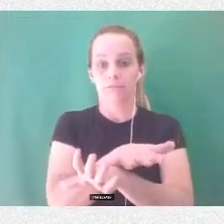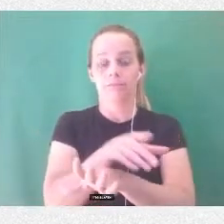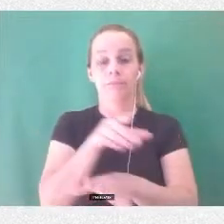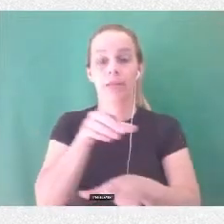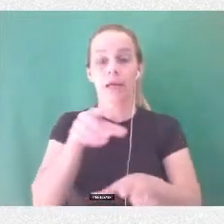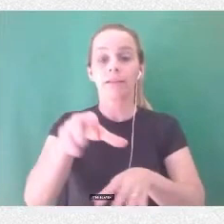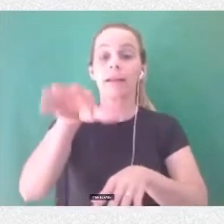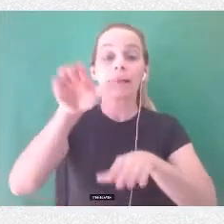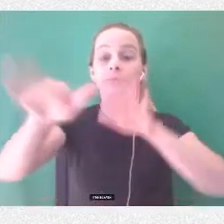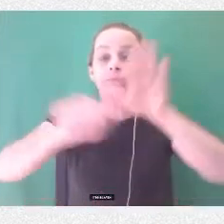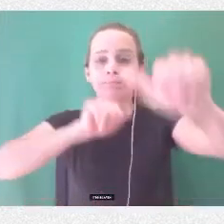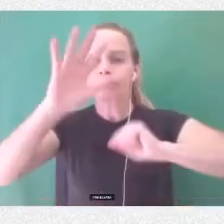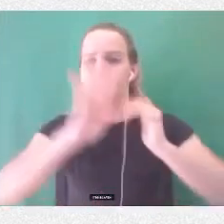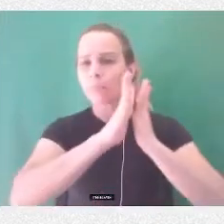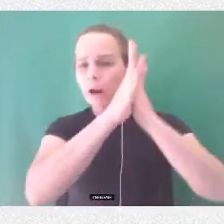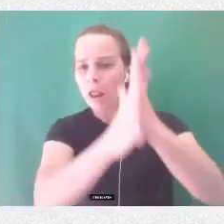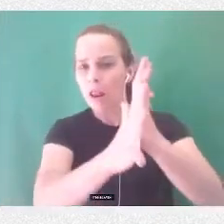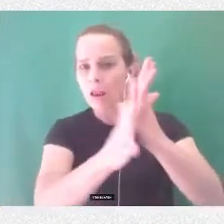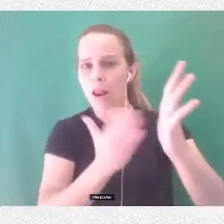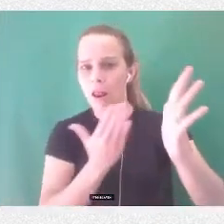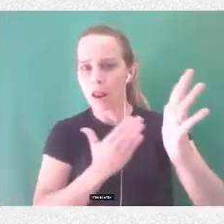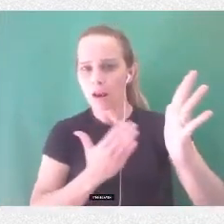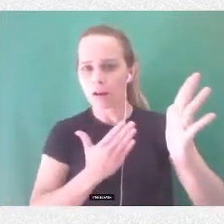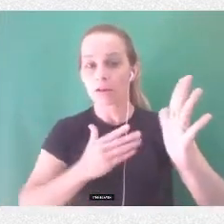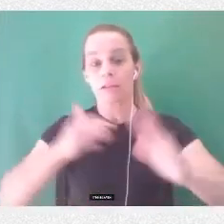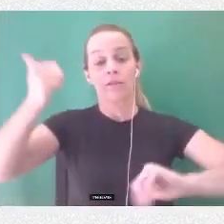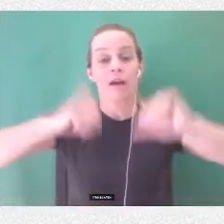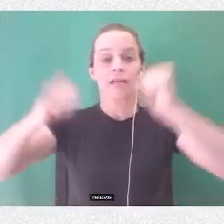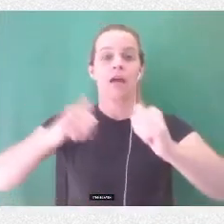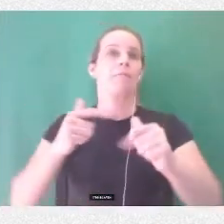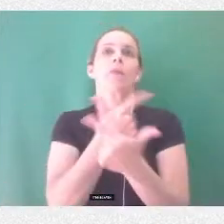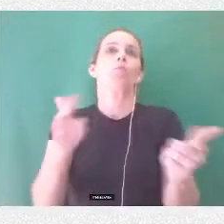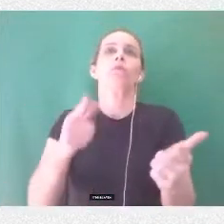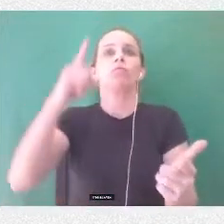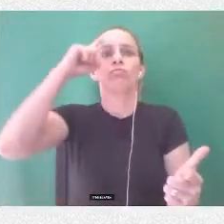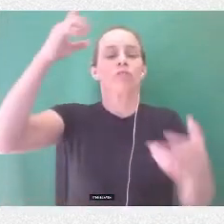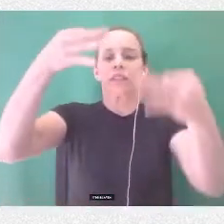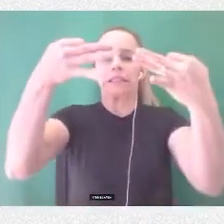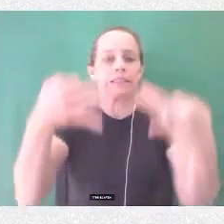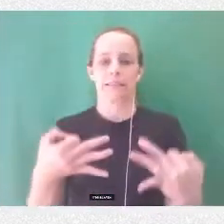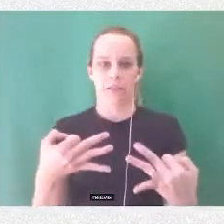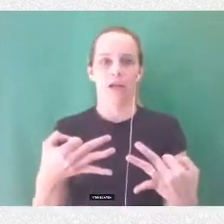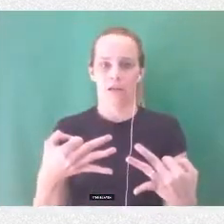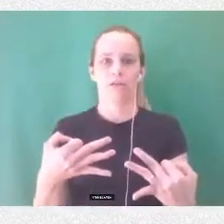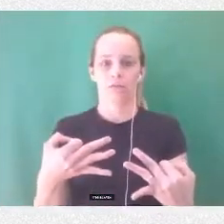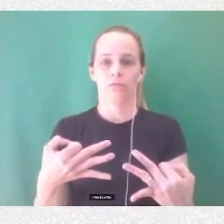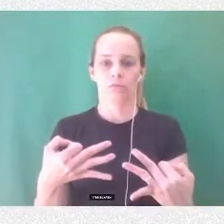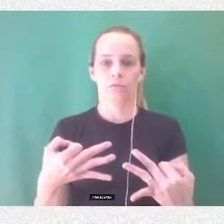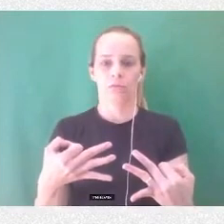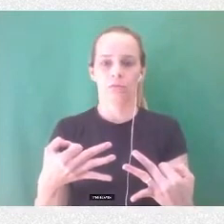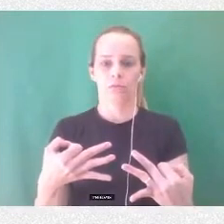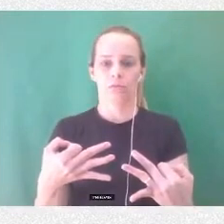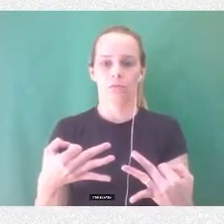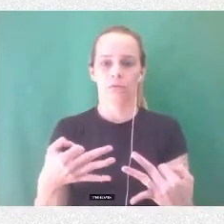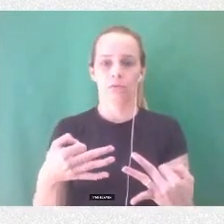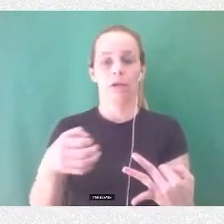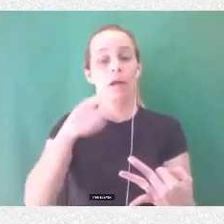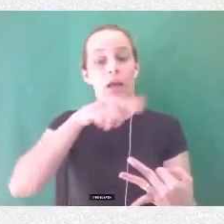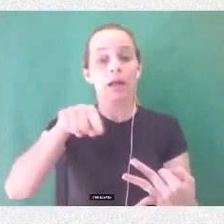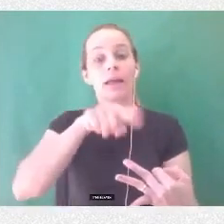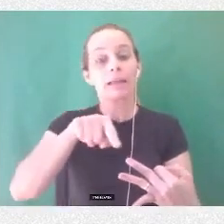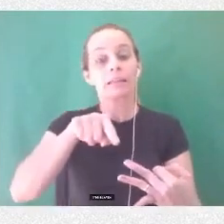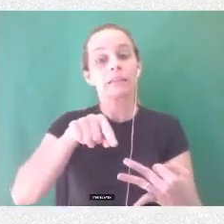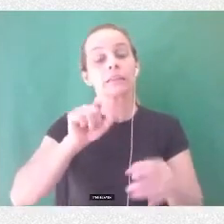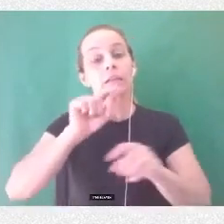existe uma variável, não tem uma data específica para dar a data, porque tem né, essa incógnita aí